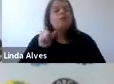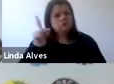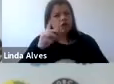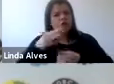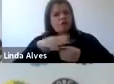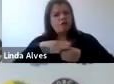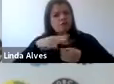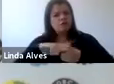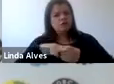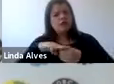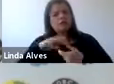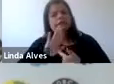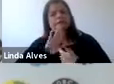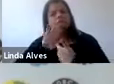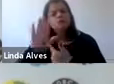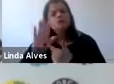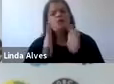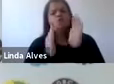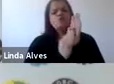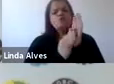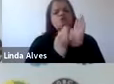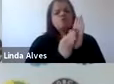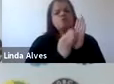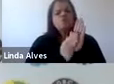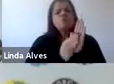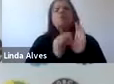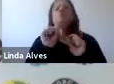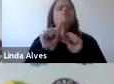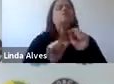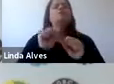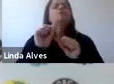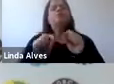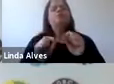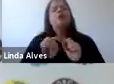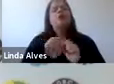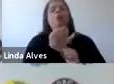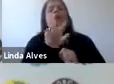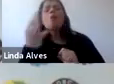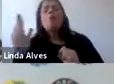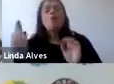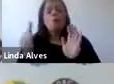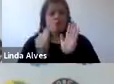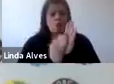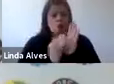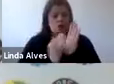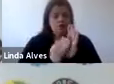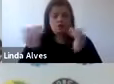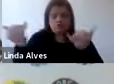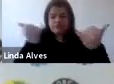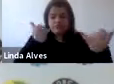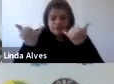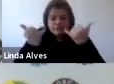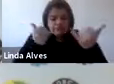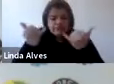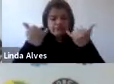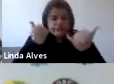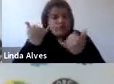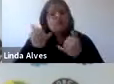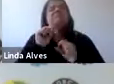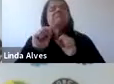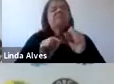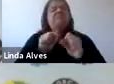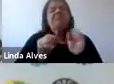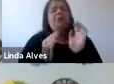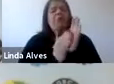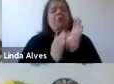algumas propostas. Então, eu queria que você contasse aqui para nós, para os trabalhadores, né, para toda a base metalúrgica, que propostas são essas,